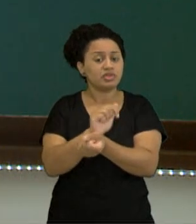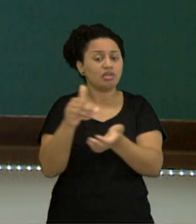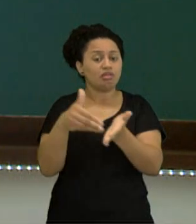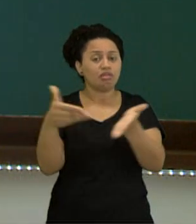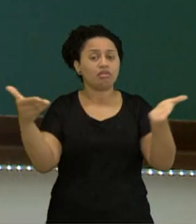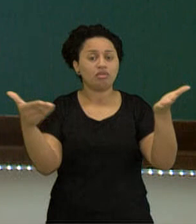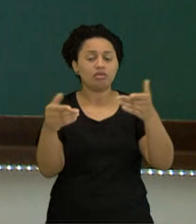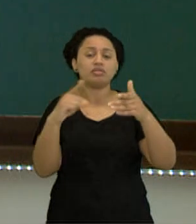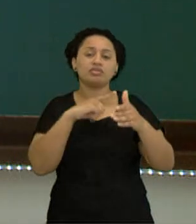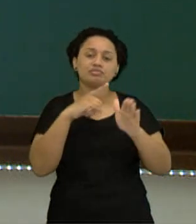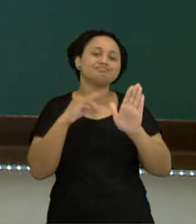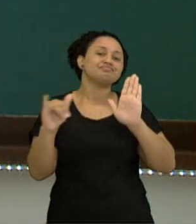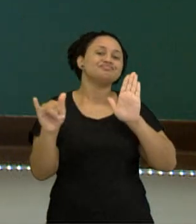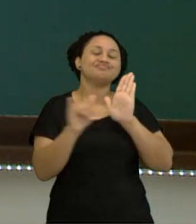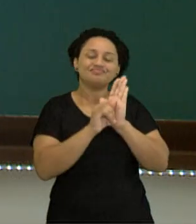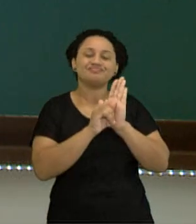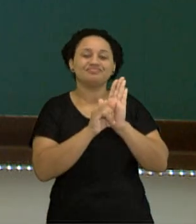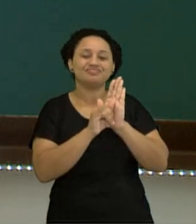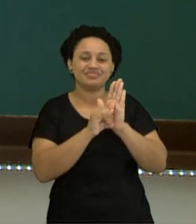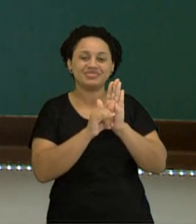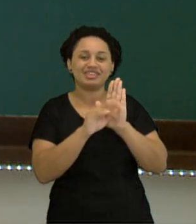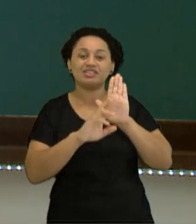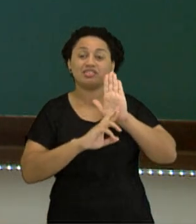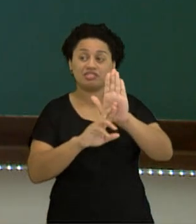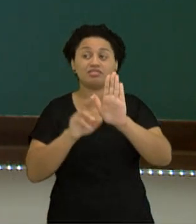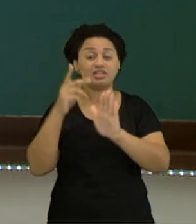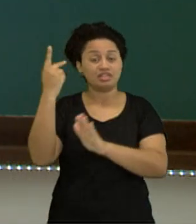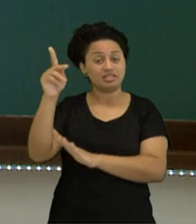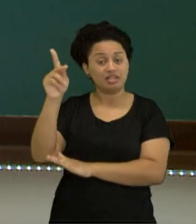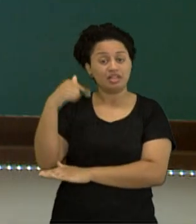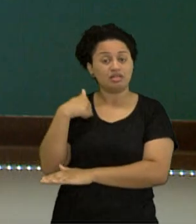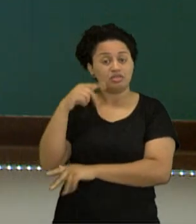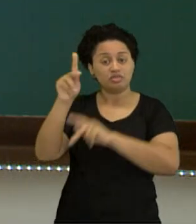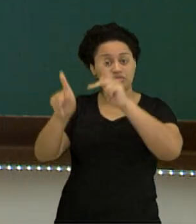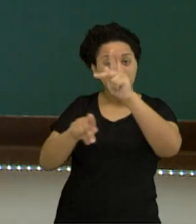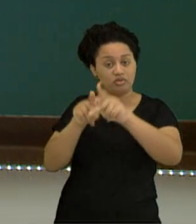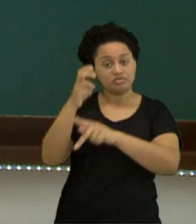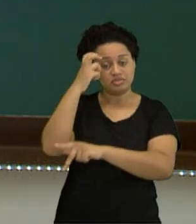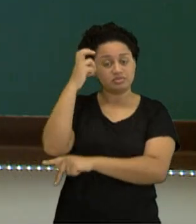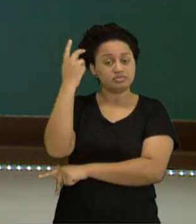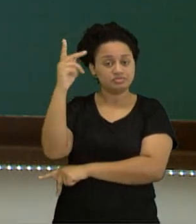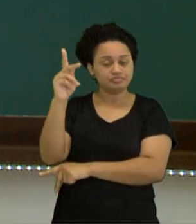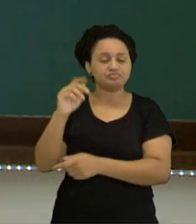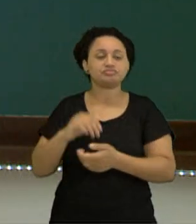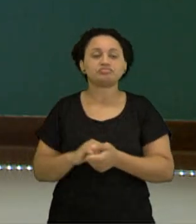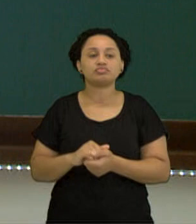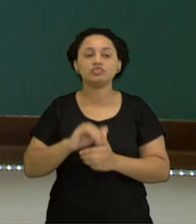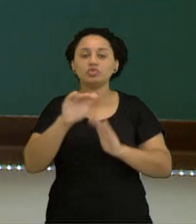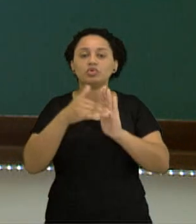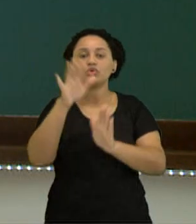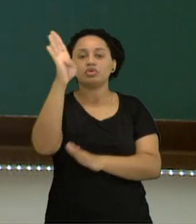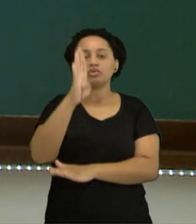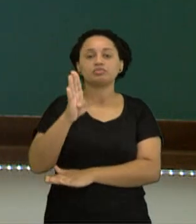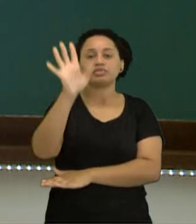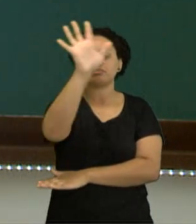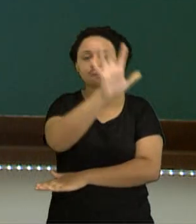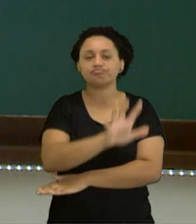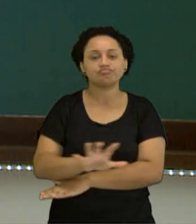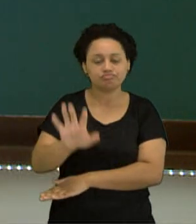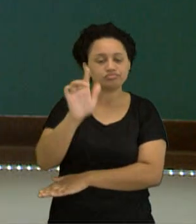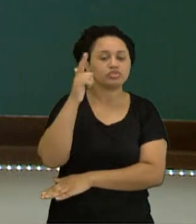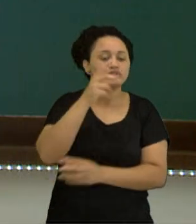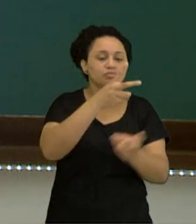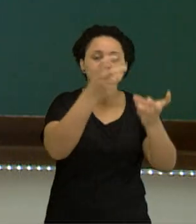uma identidade muito forte com a questão cultural também desses povos. Em todo o território brasileiro nós vemos,